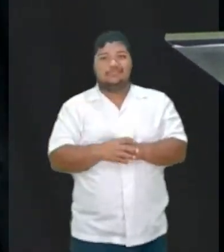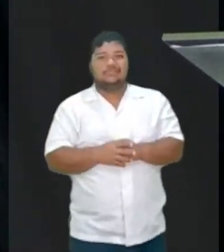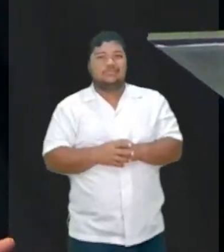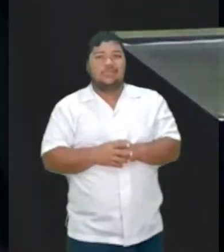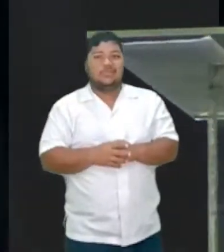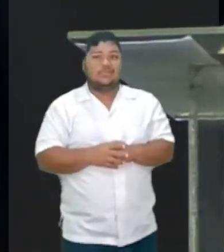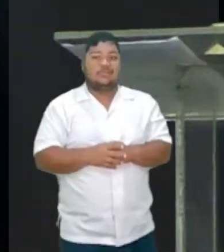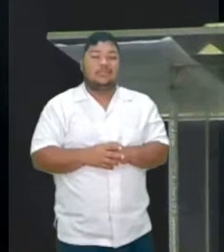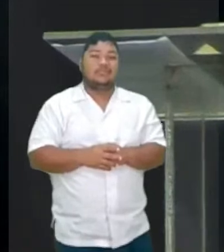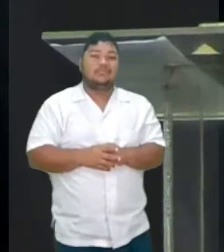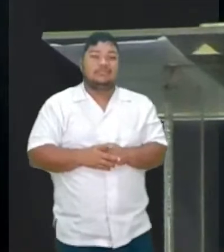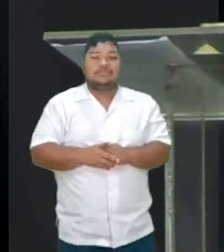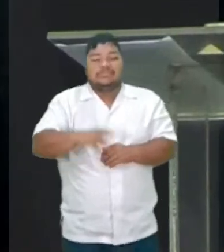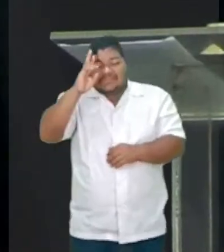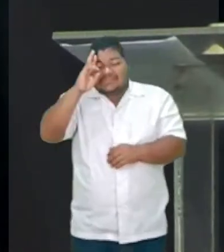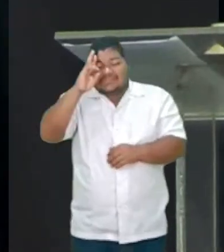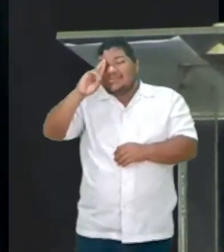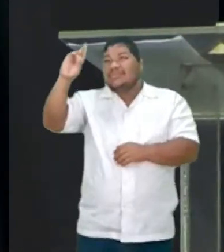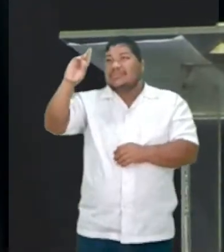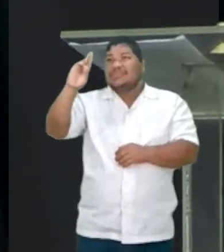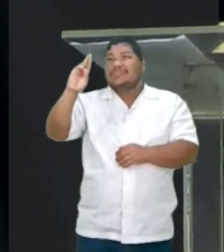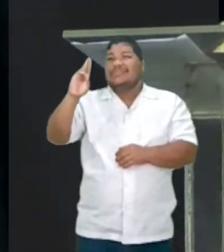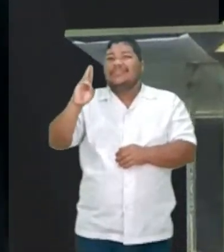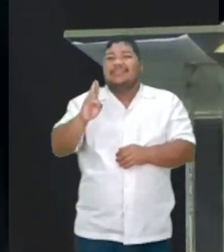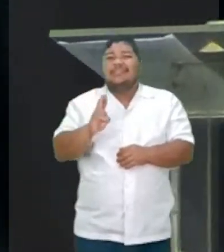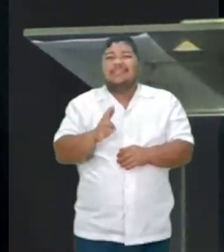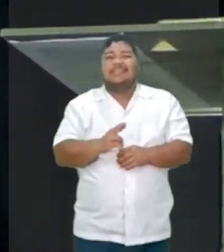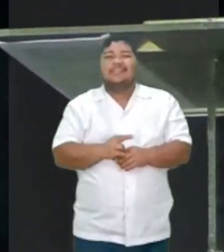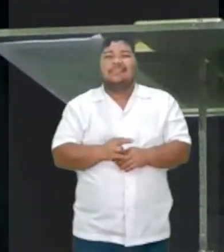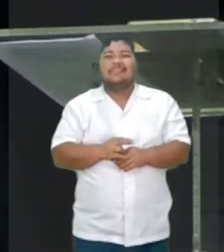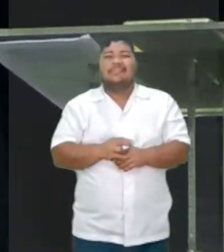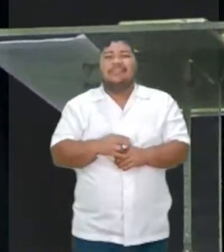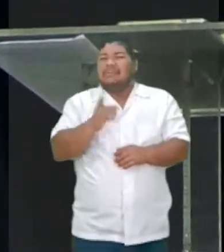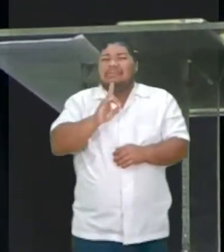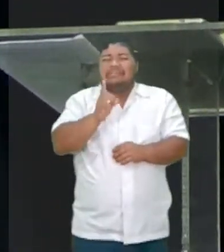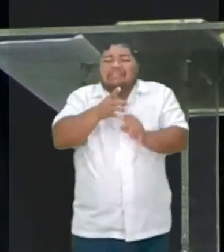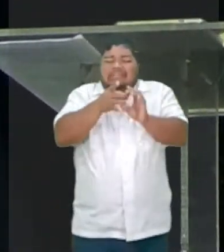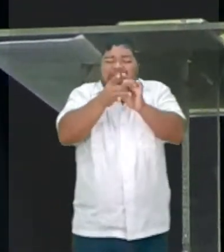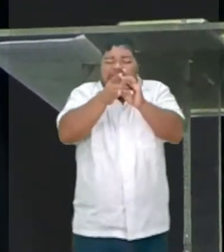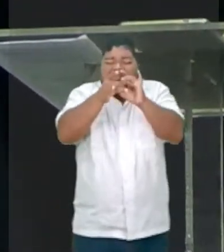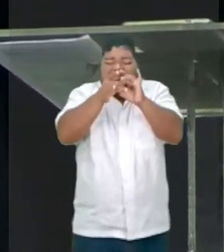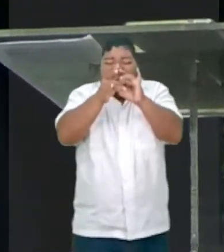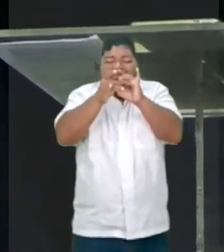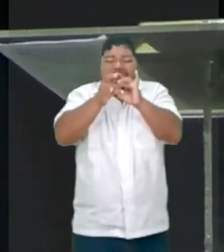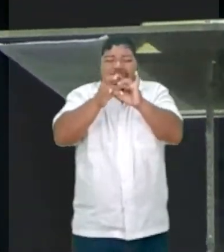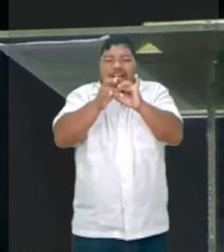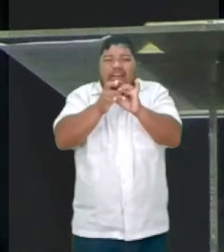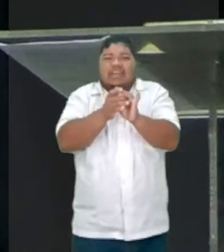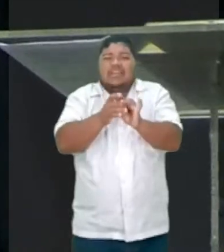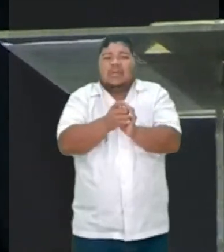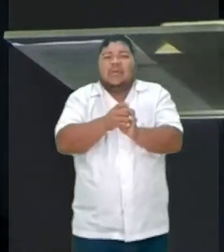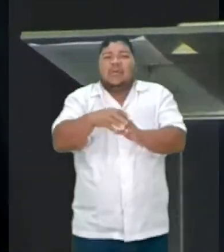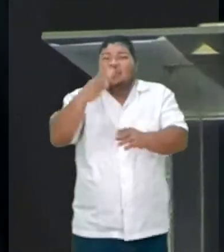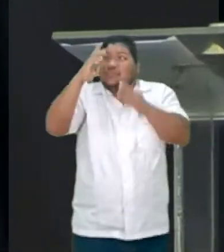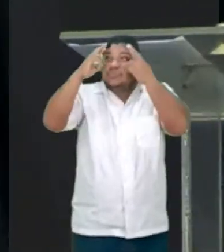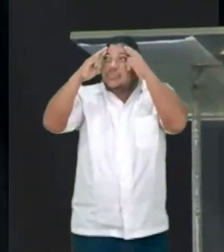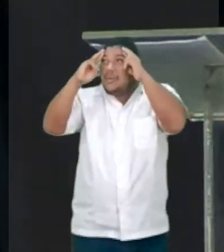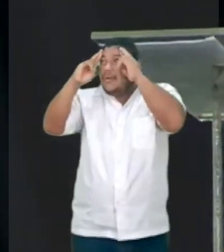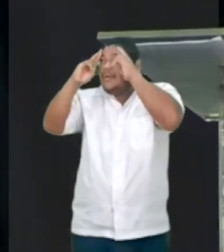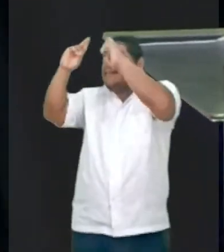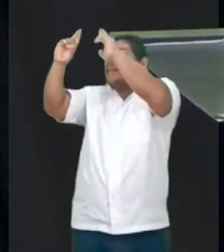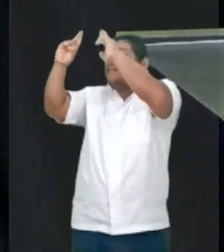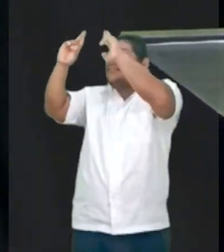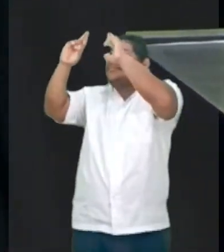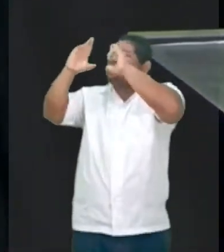ele disse: Senhor, eu segui, eu não quebrei a tua aliança, eu te honrei em todos os